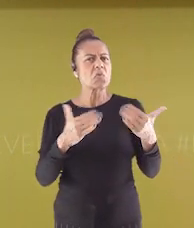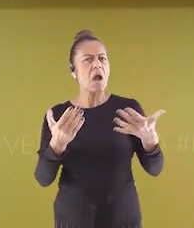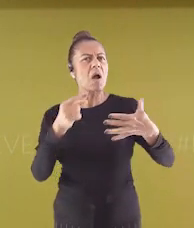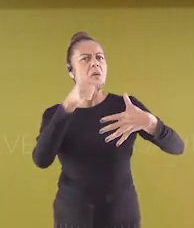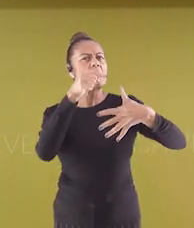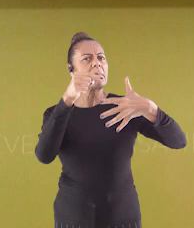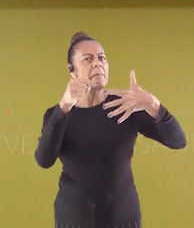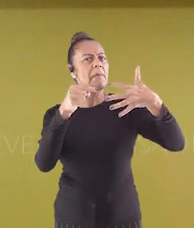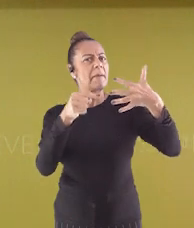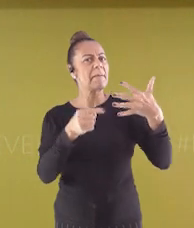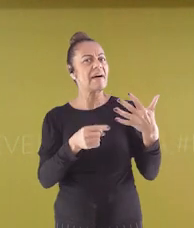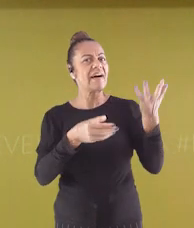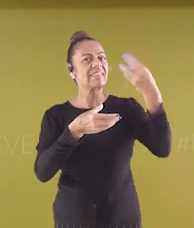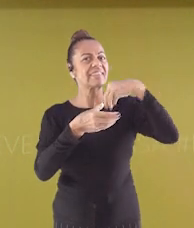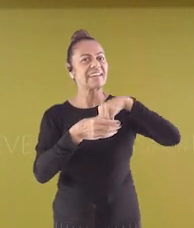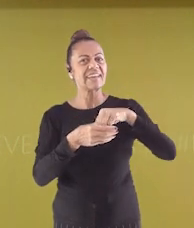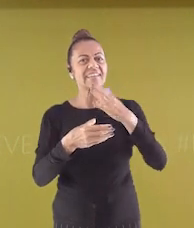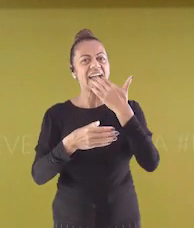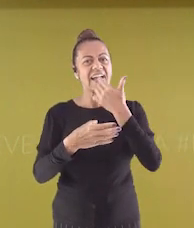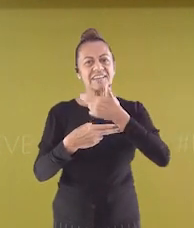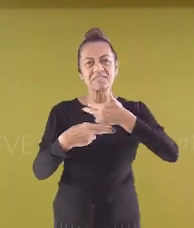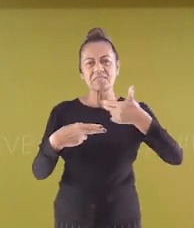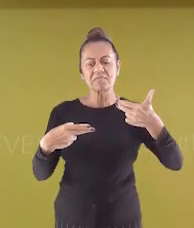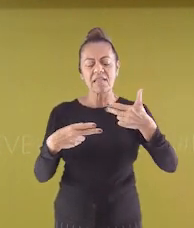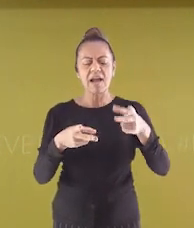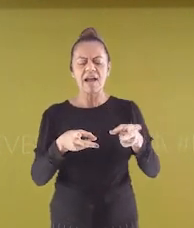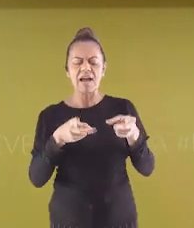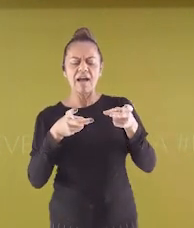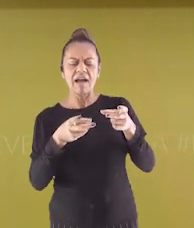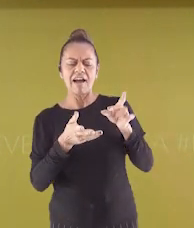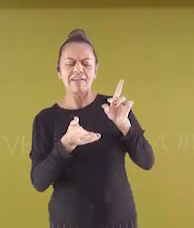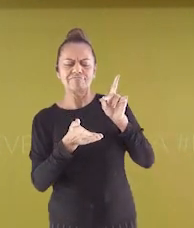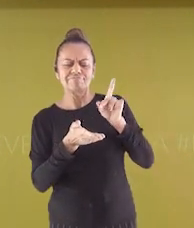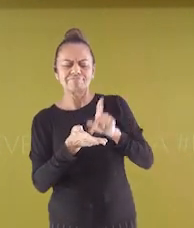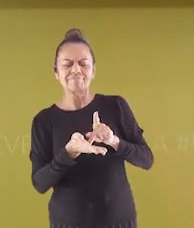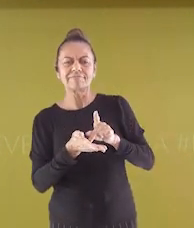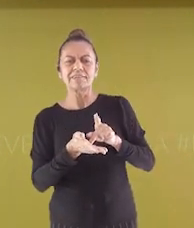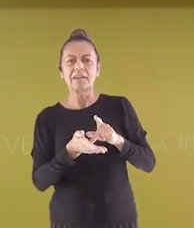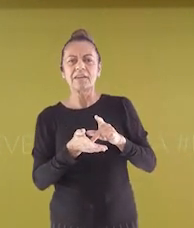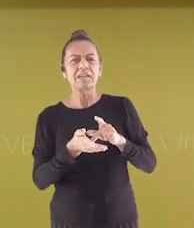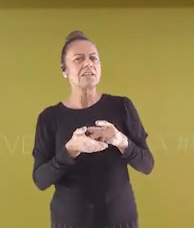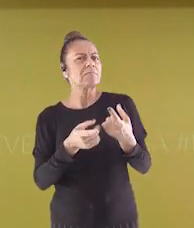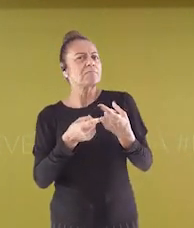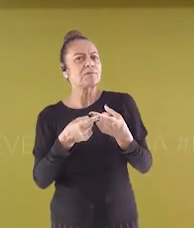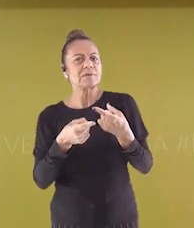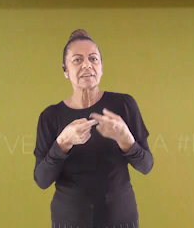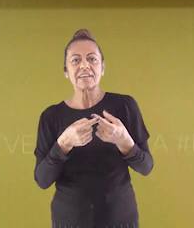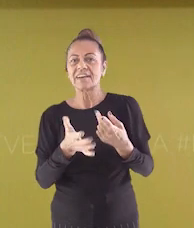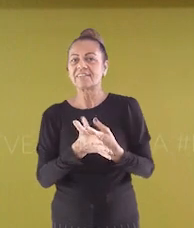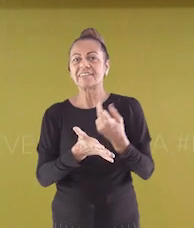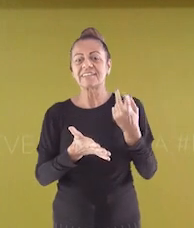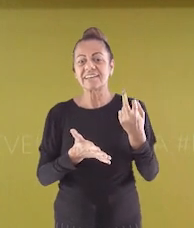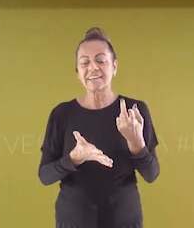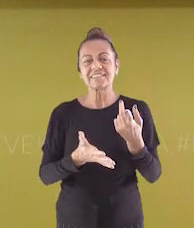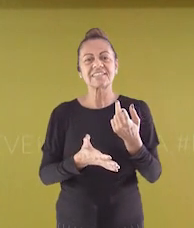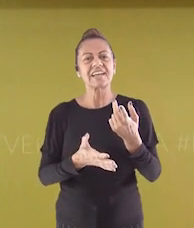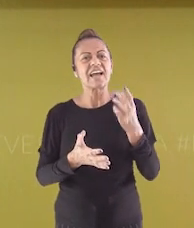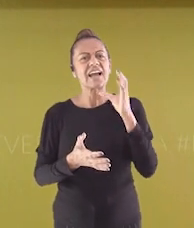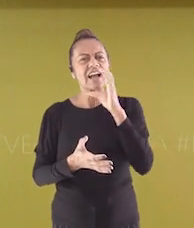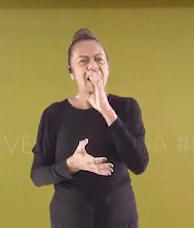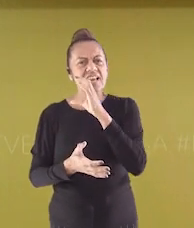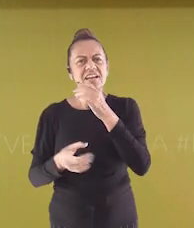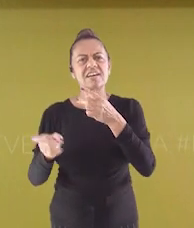Quais delas estão presentes na produção de alimentos? Quais são suas evidências? E motivos